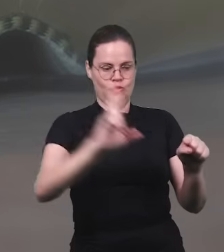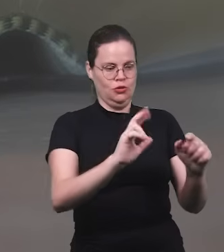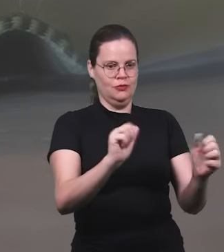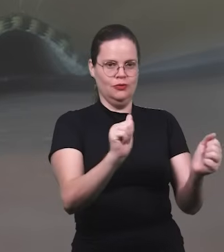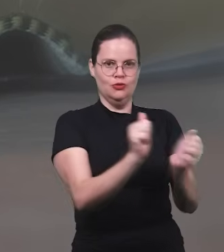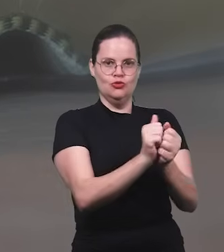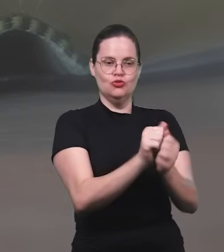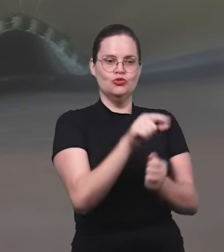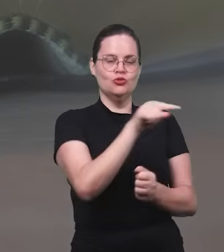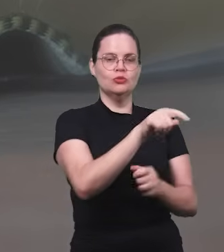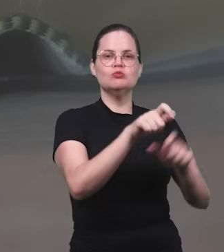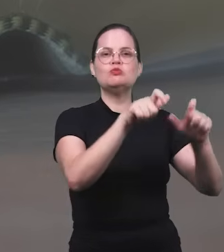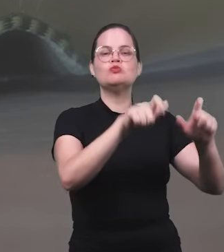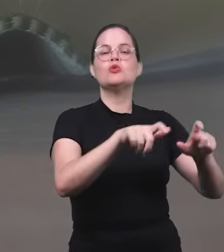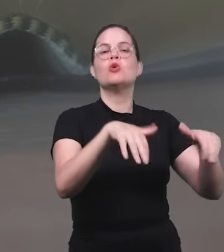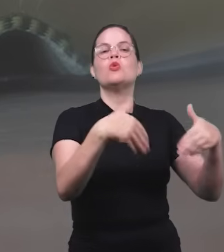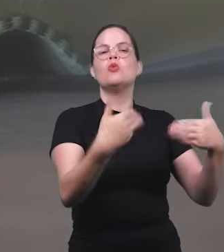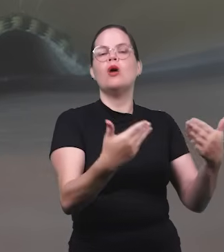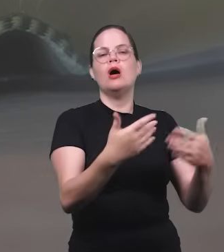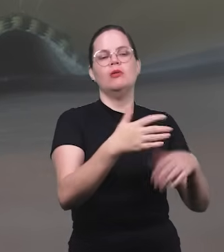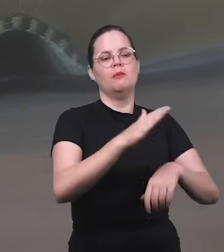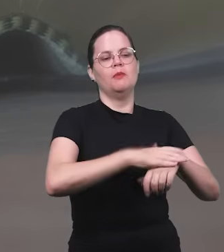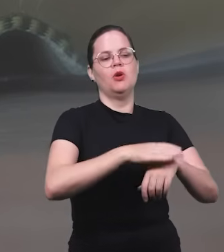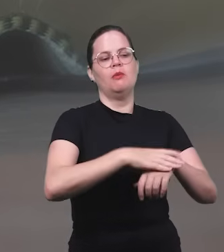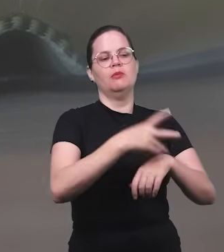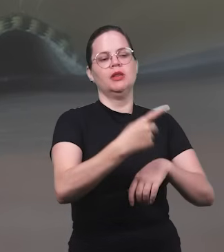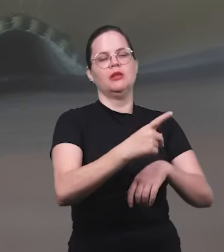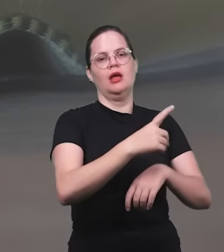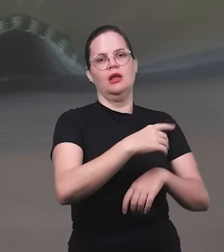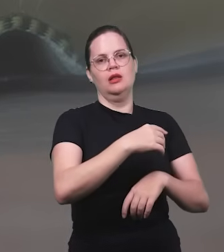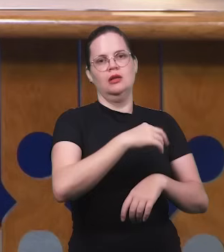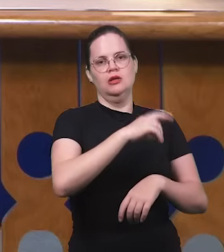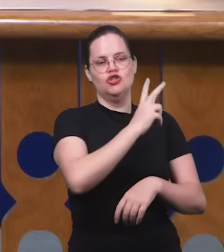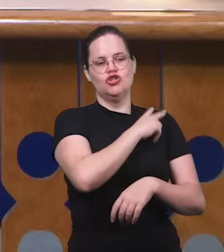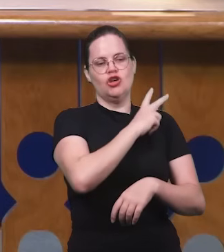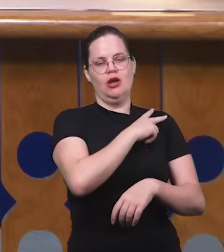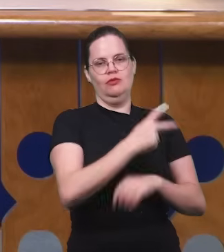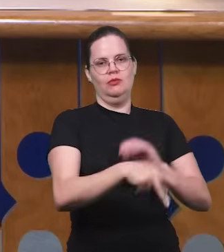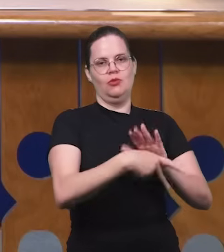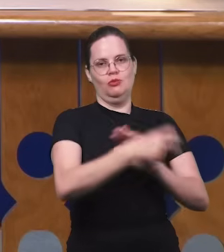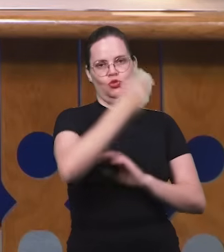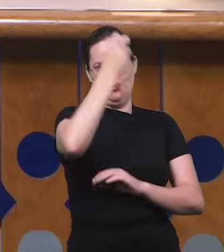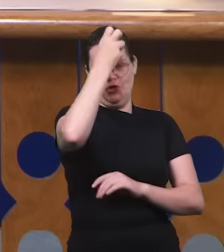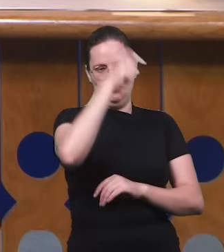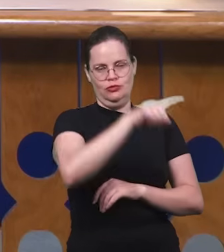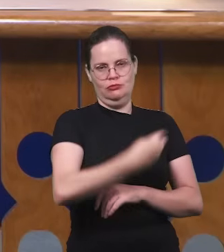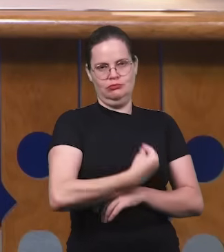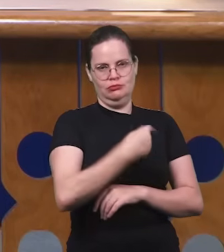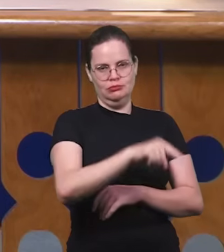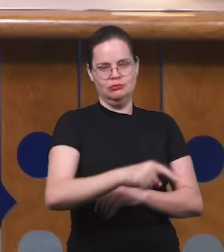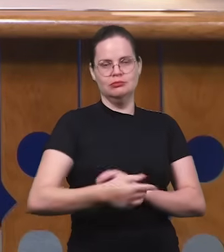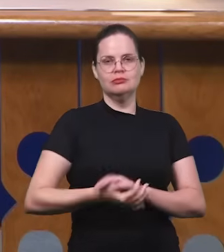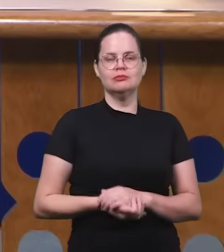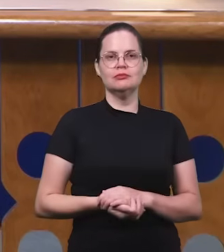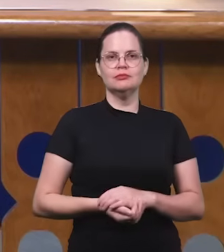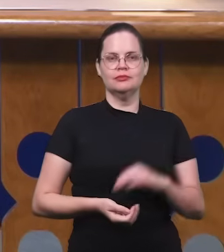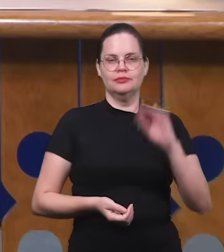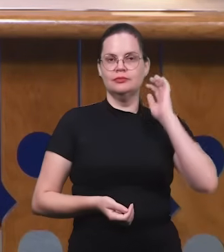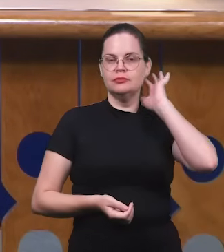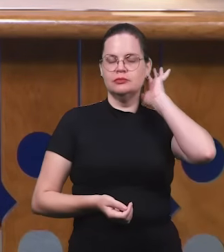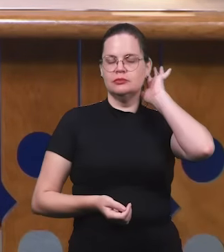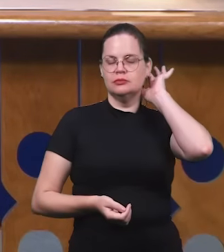estava na casa de seu senhor egípcio. Muito bem. Inicialmente,